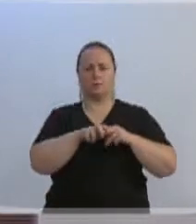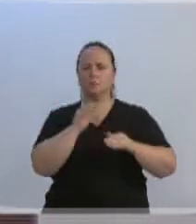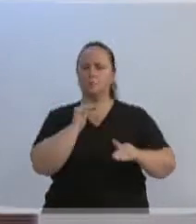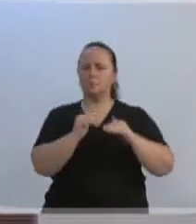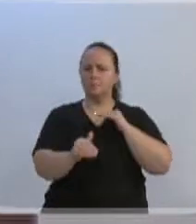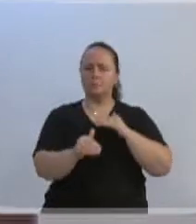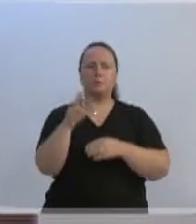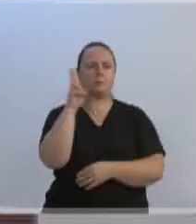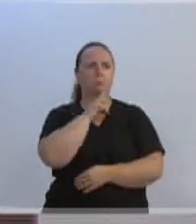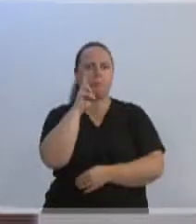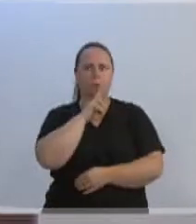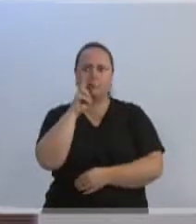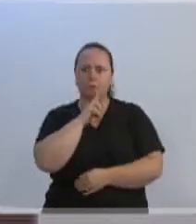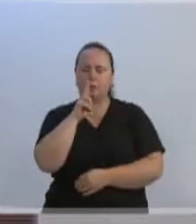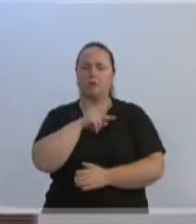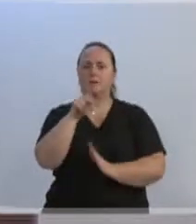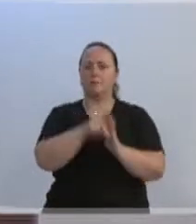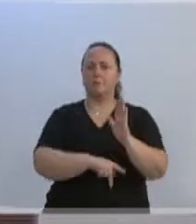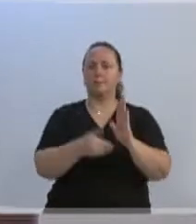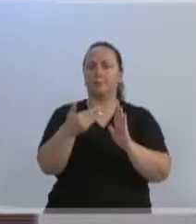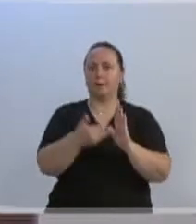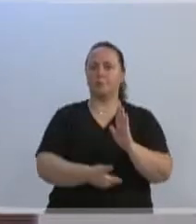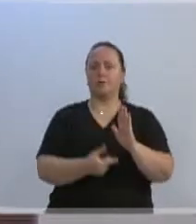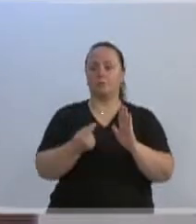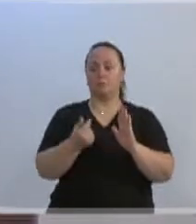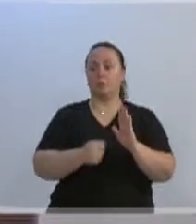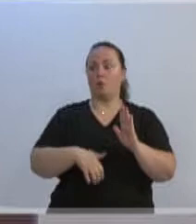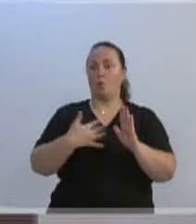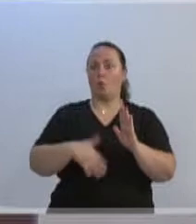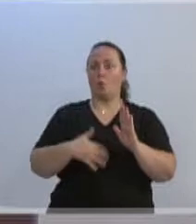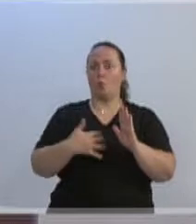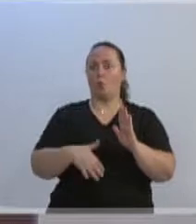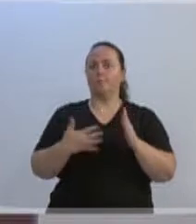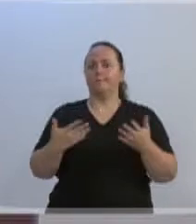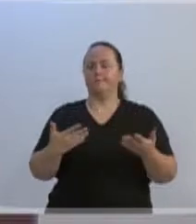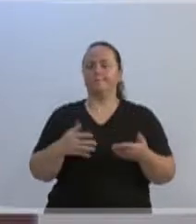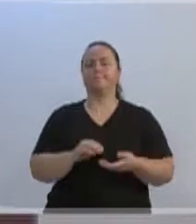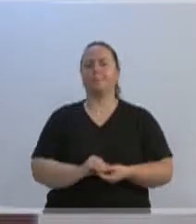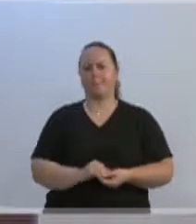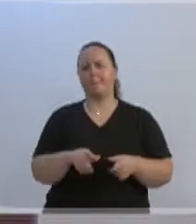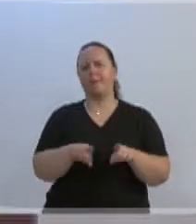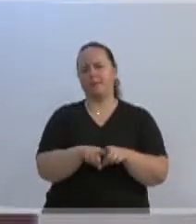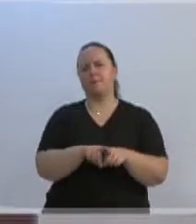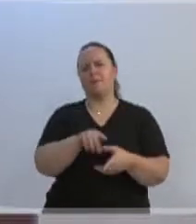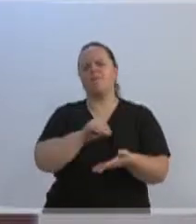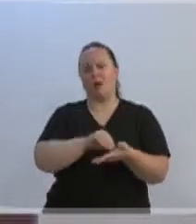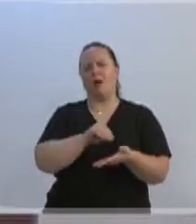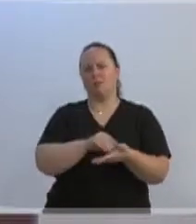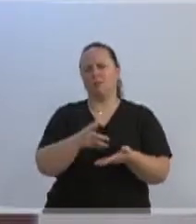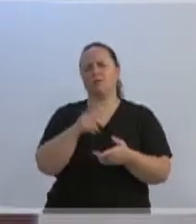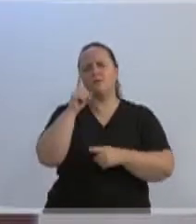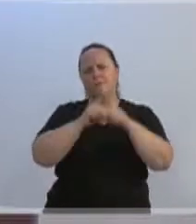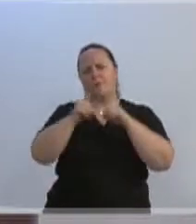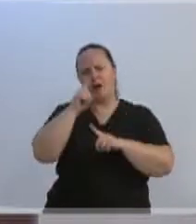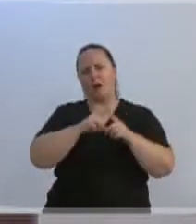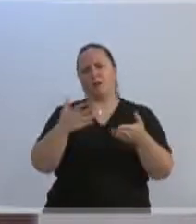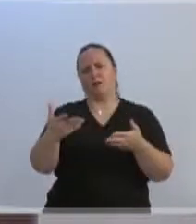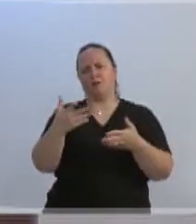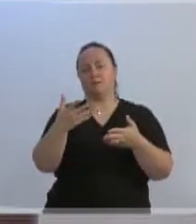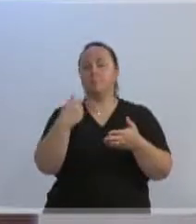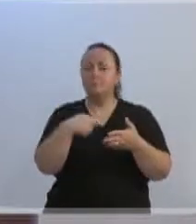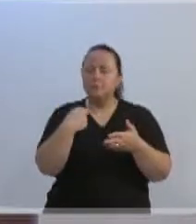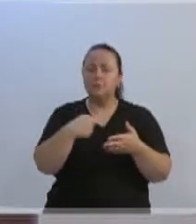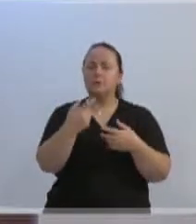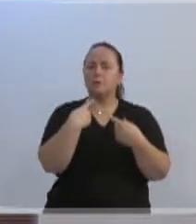nos casos de projetos que se trata de um volume tão considerável de dinheiro público na época foi a falta de diálogo também enfim porque não teve realmente